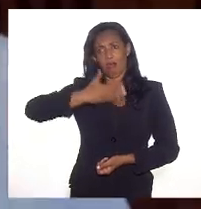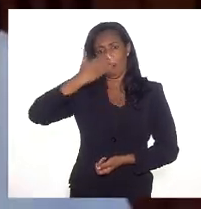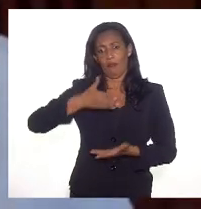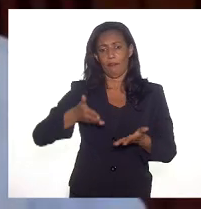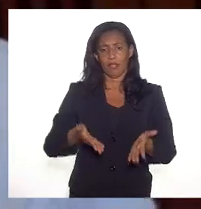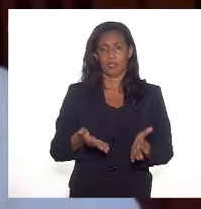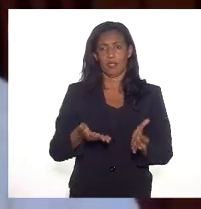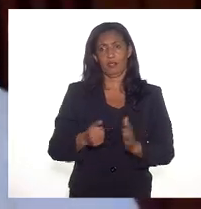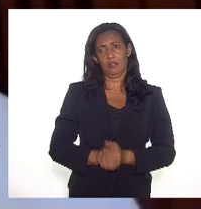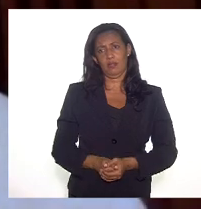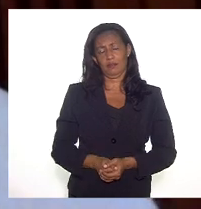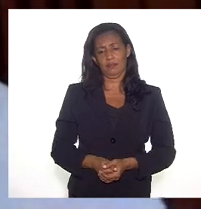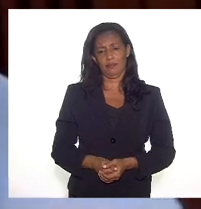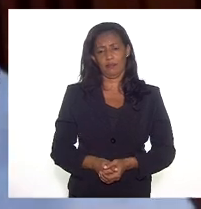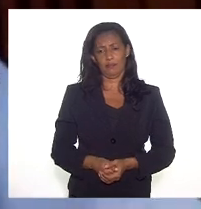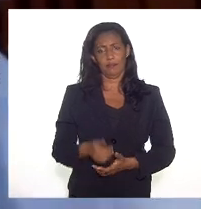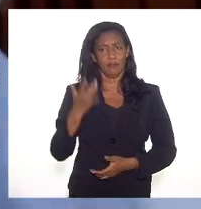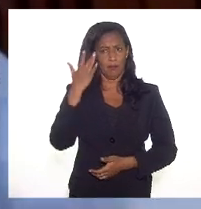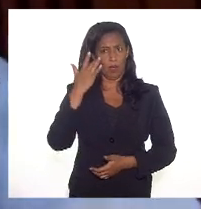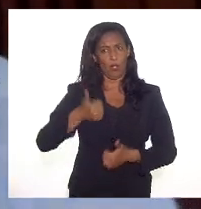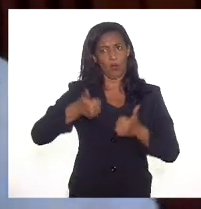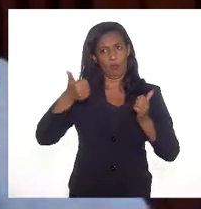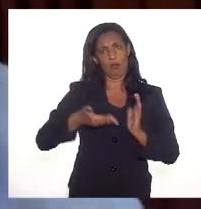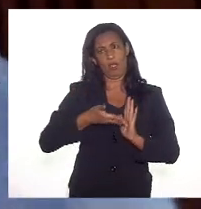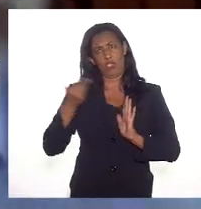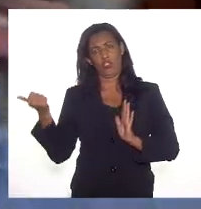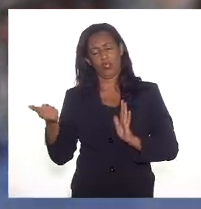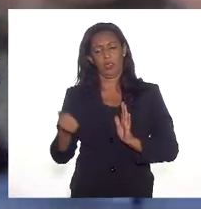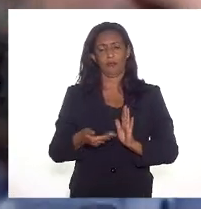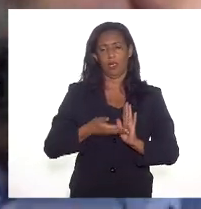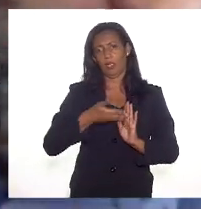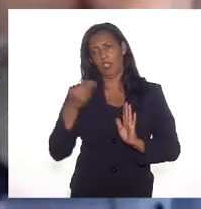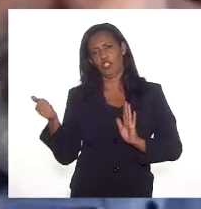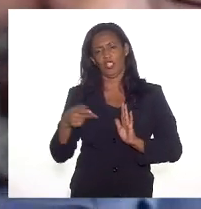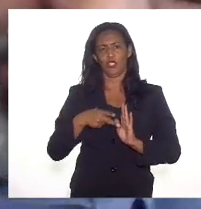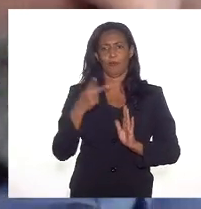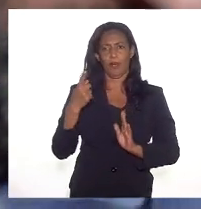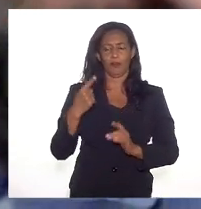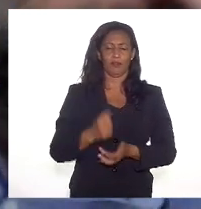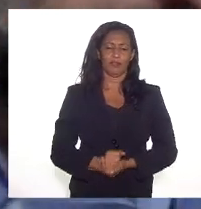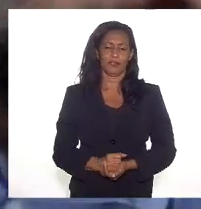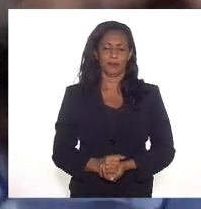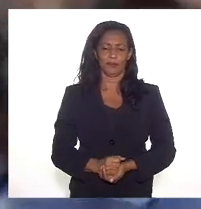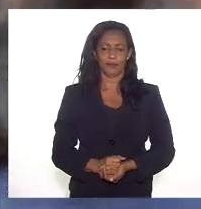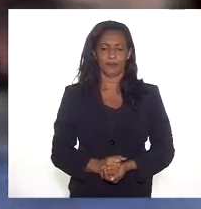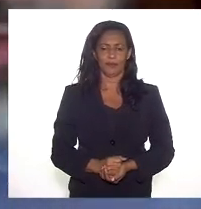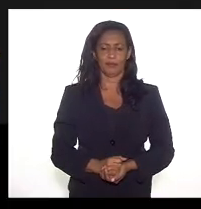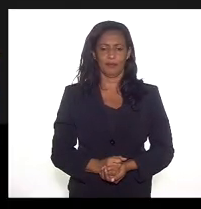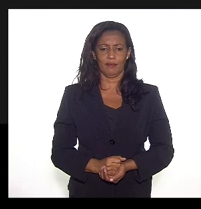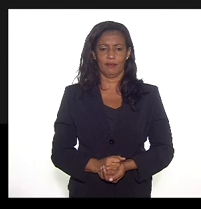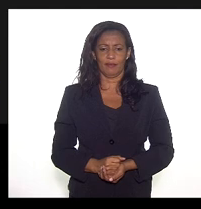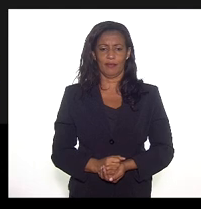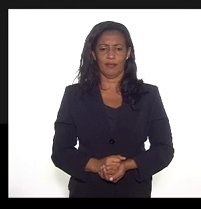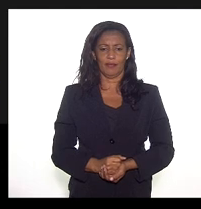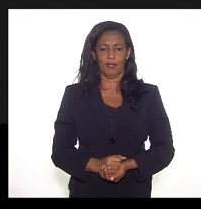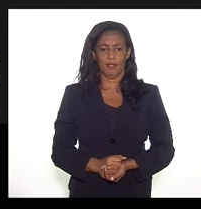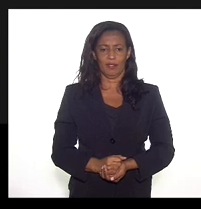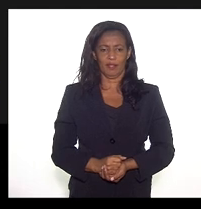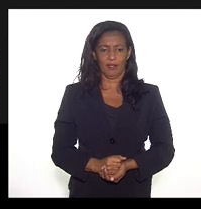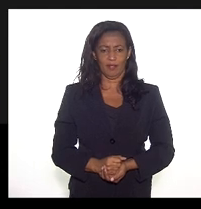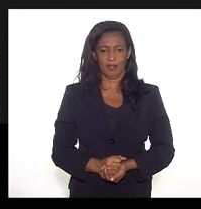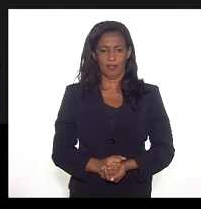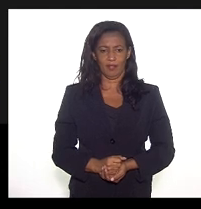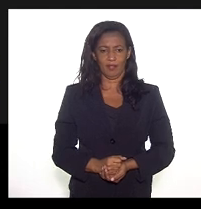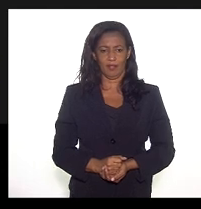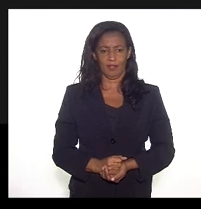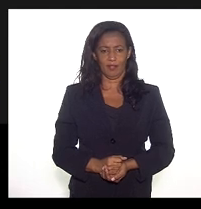eu vou retirar de pauta. Eu acho melhor. Vou retirar de pauta. Retirar de pauta por uma sessão. Voltamos na semana que vem. Estou registrando que eu